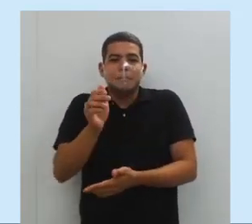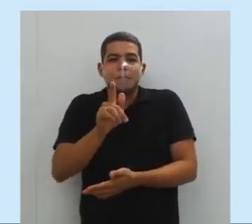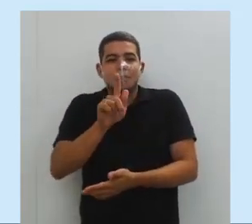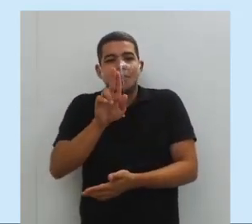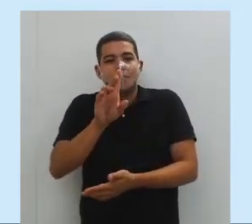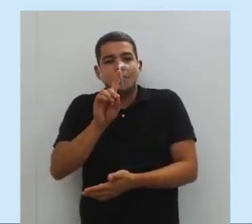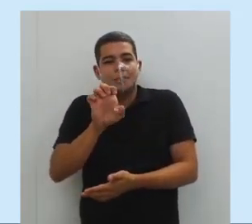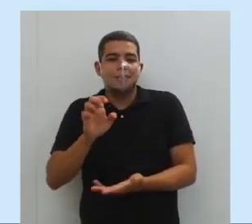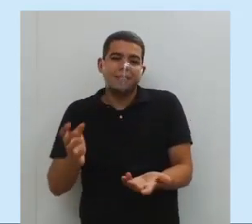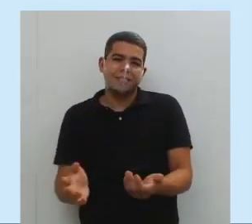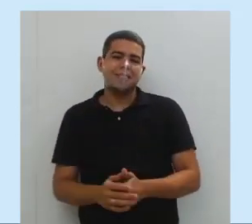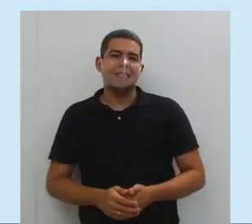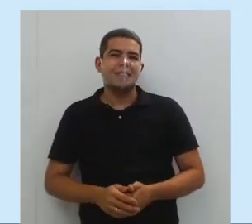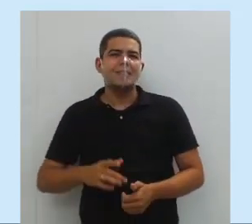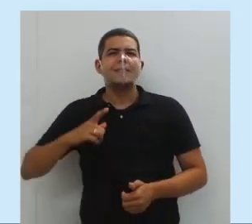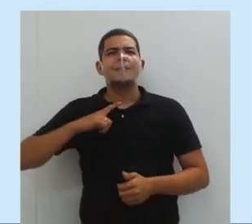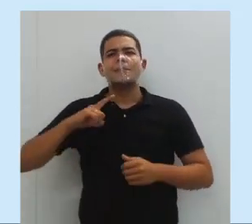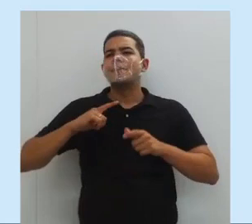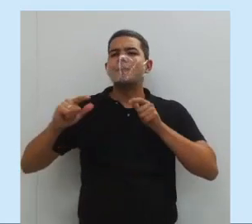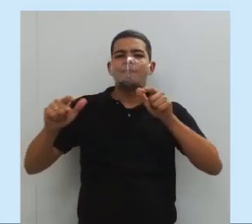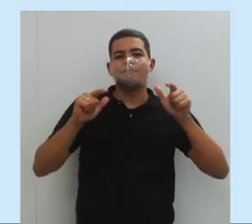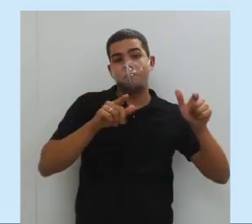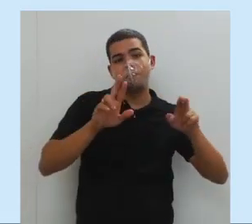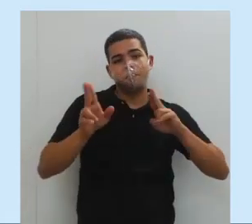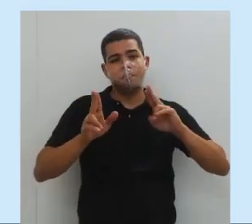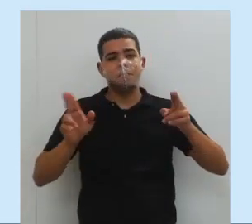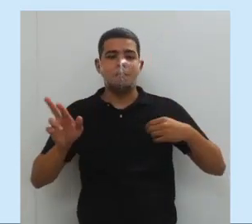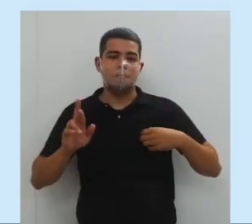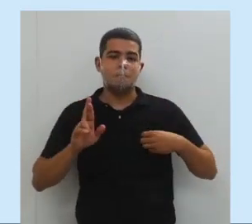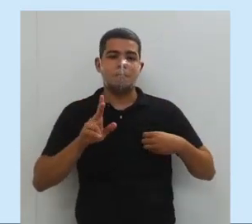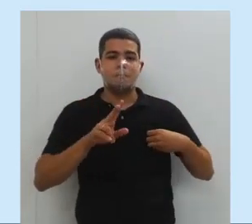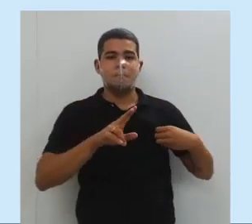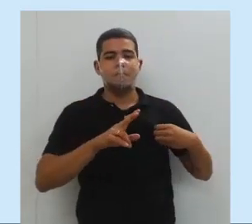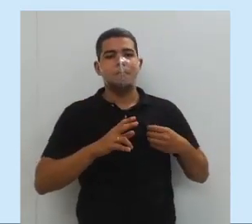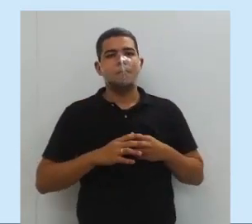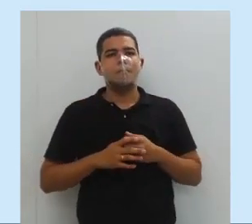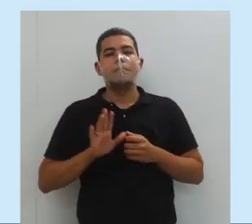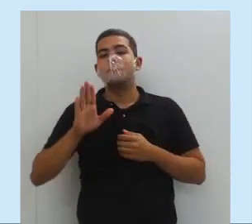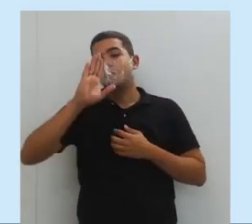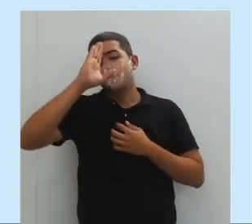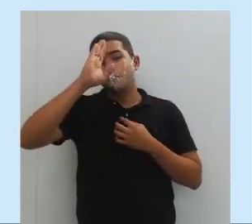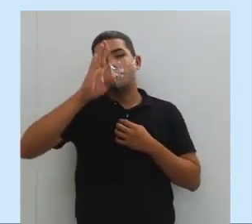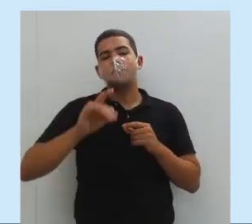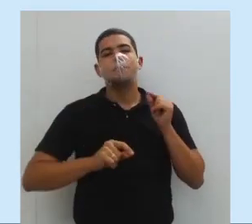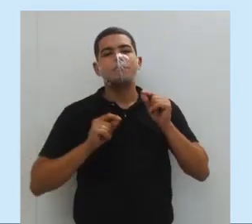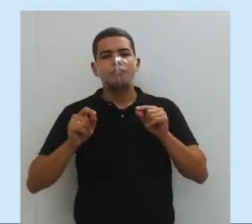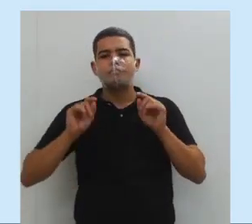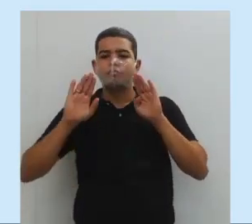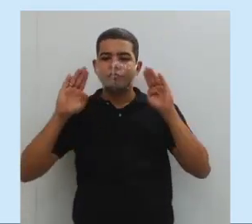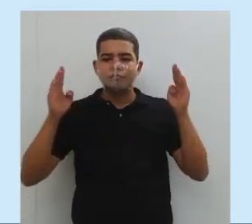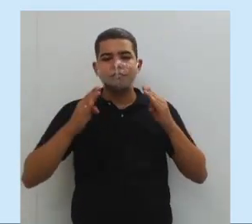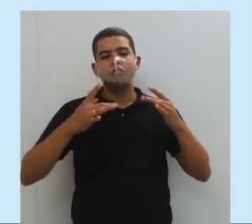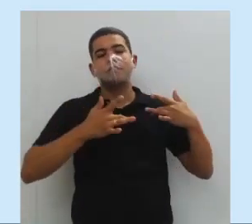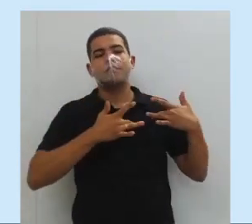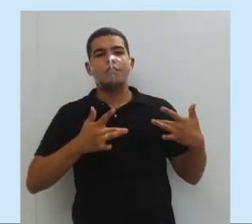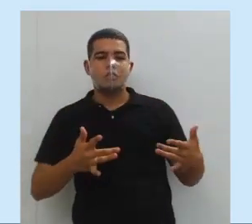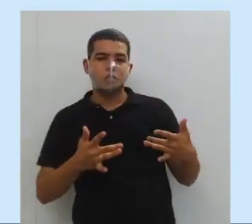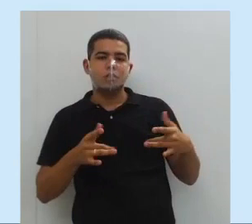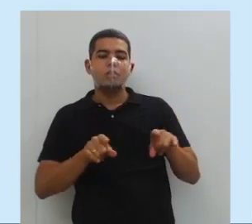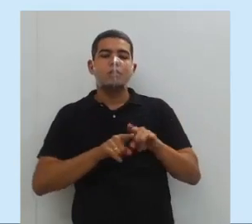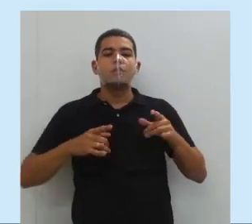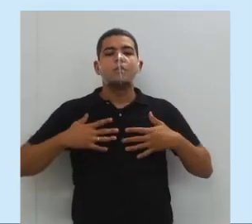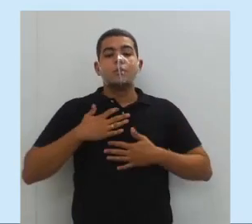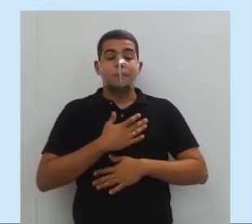região geográfica. Essas são características universais dos jogos e a principal delas é que é voluntário e